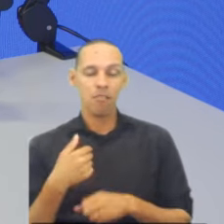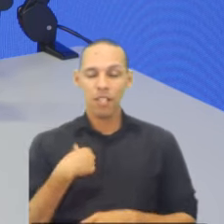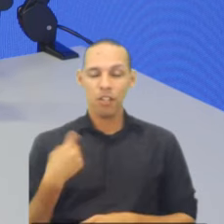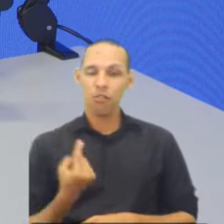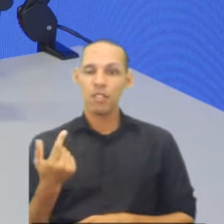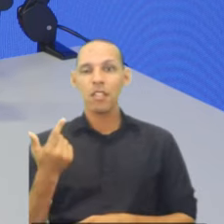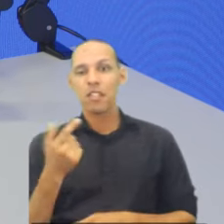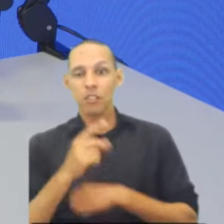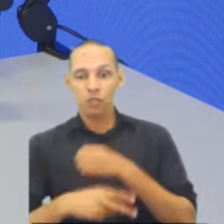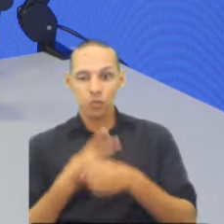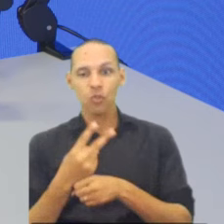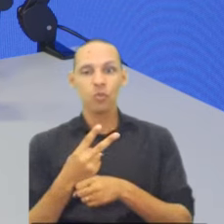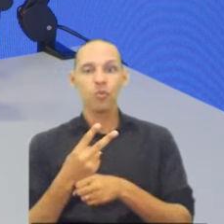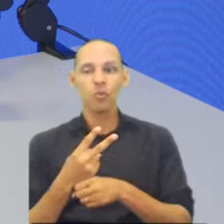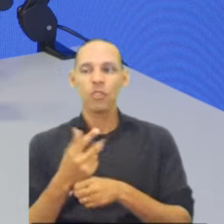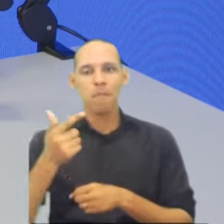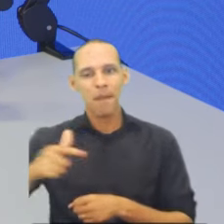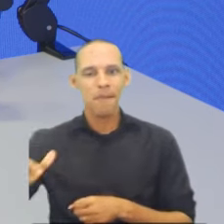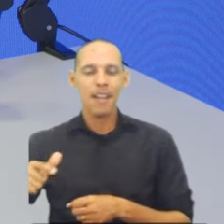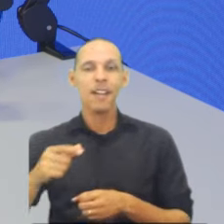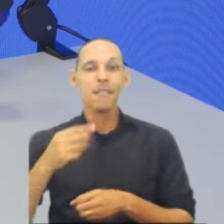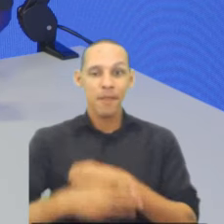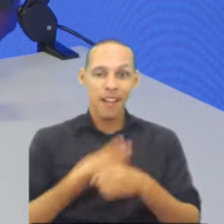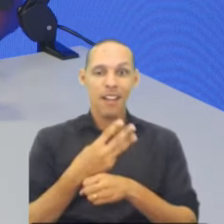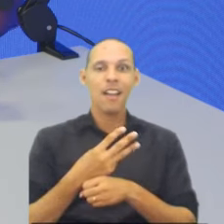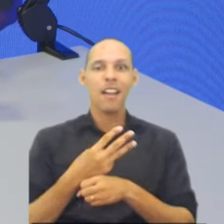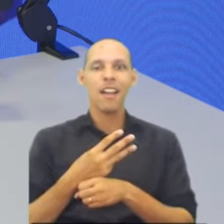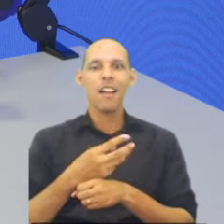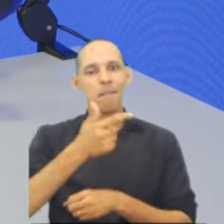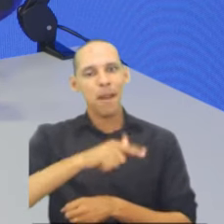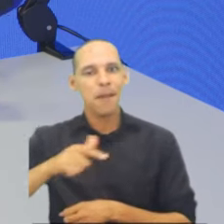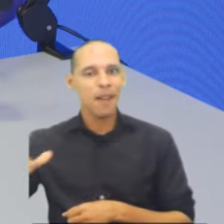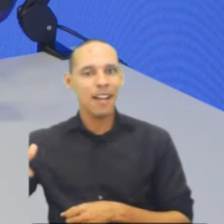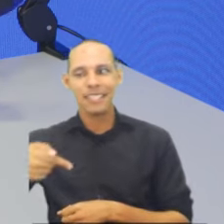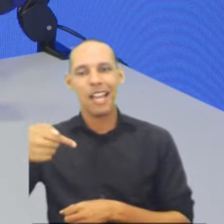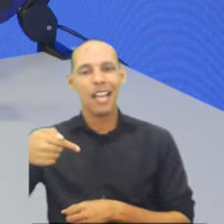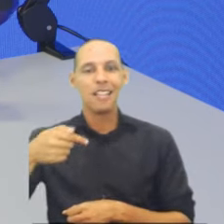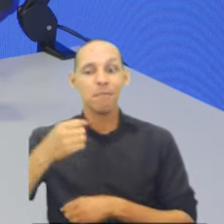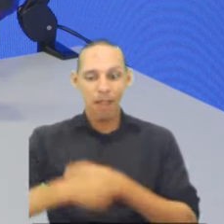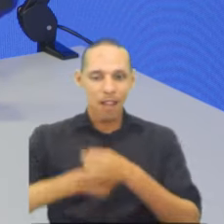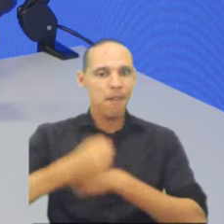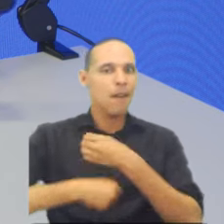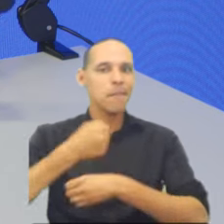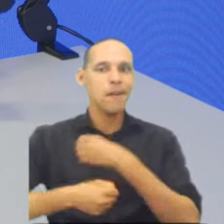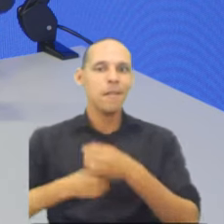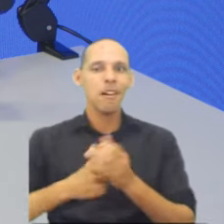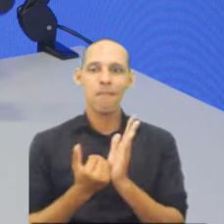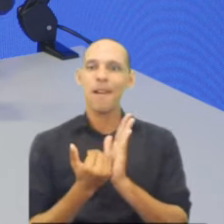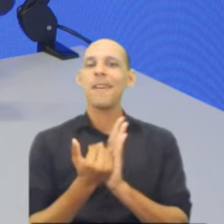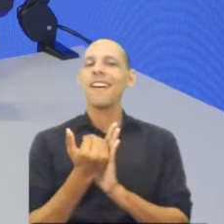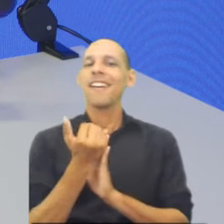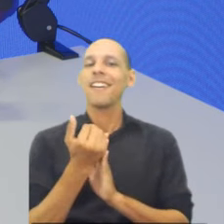ano era só eu no segundo era eu e mais duas agora eram sete e no próximo vai ter mais então aí eu me sinto pertencer porque e